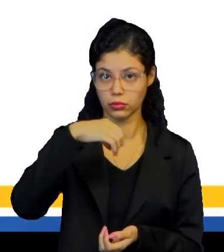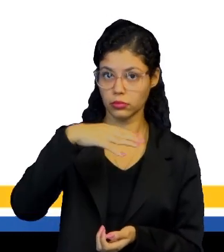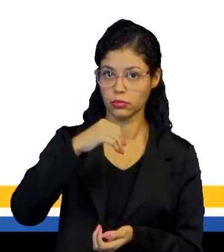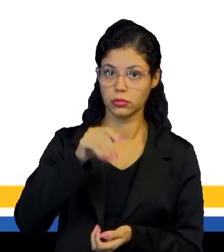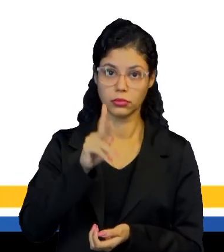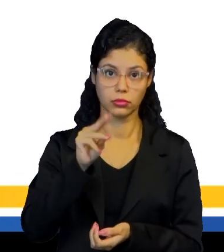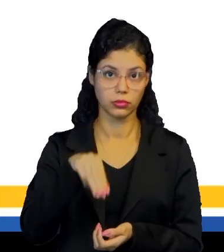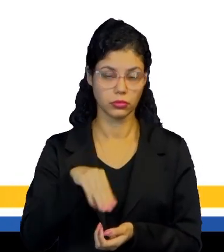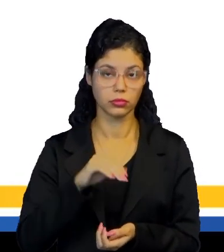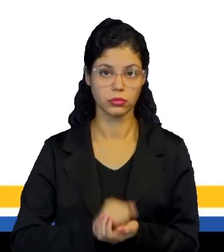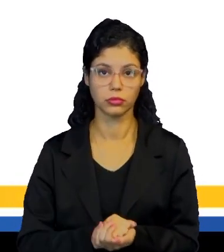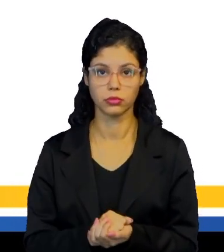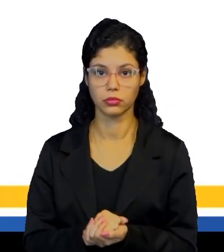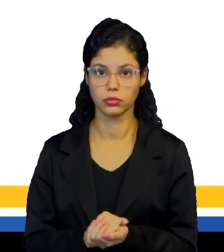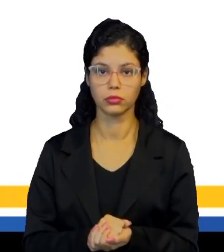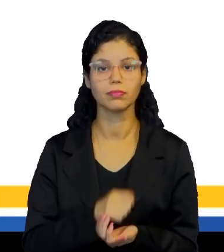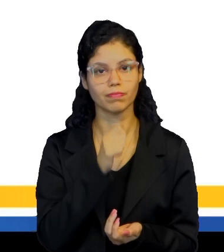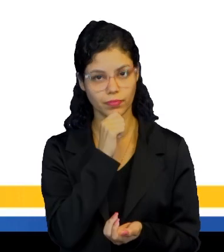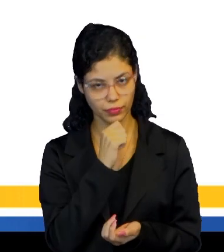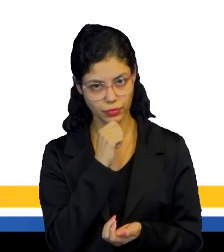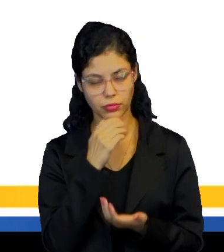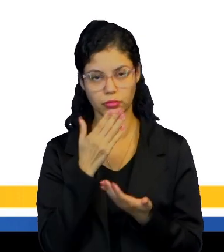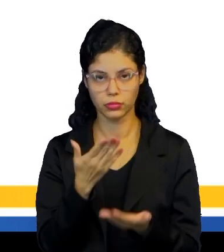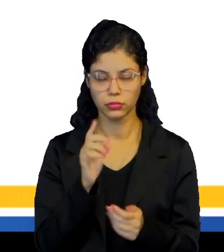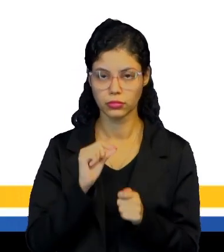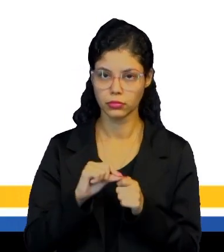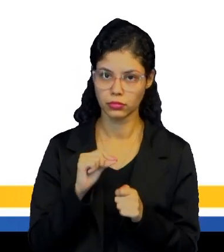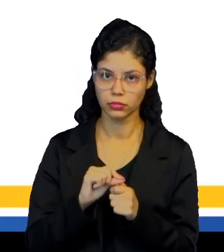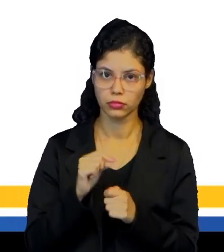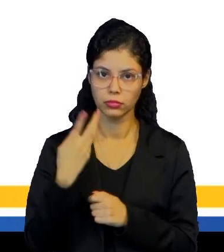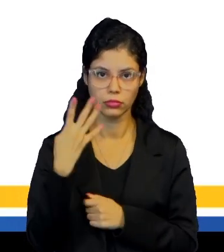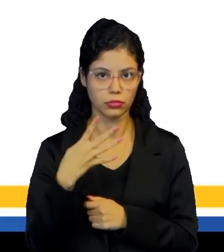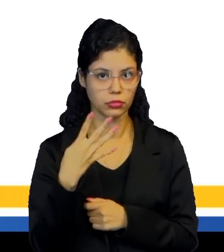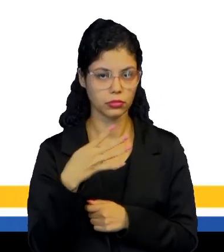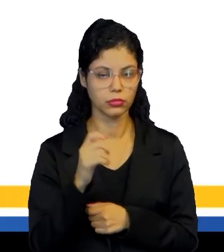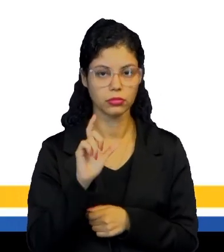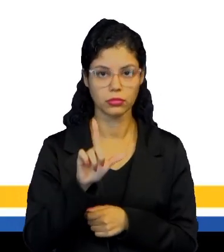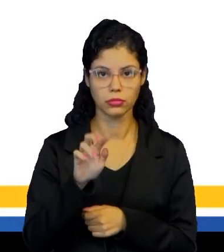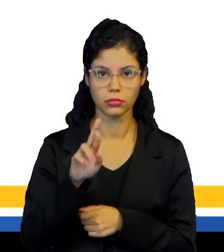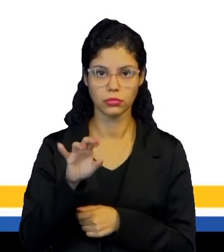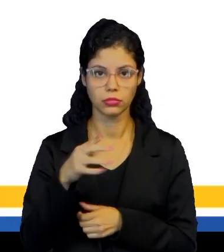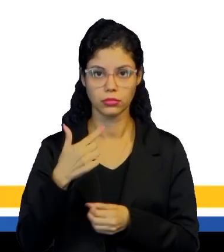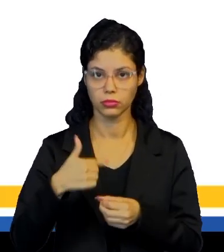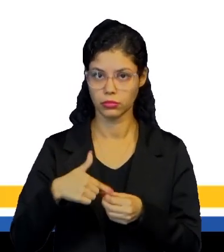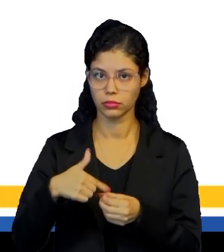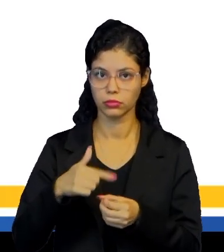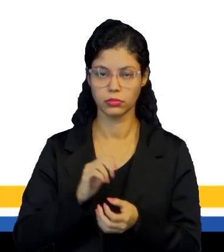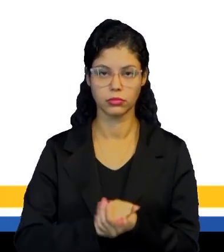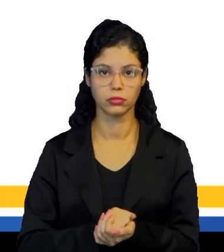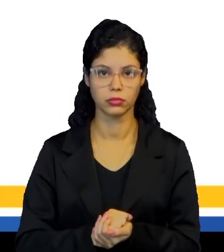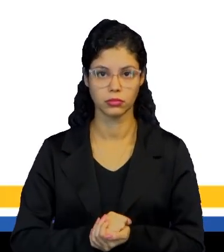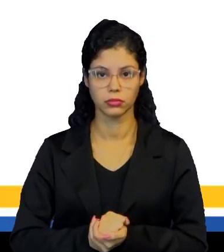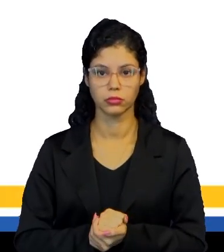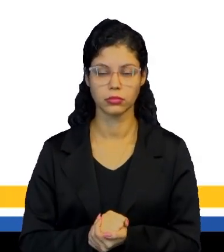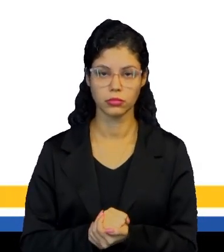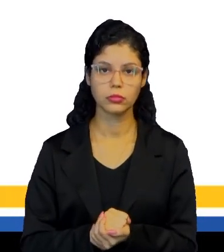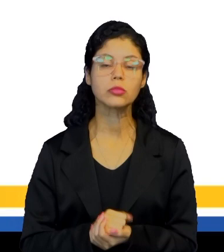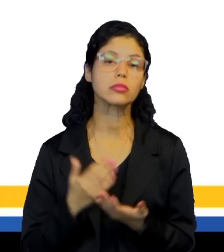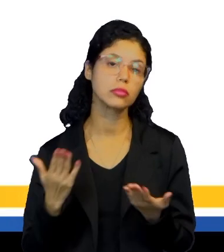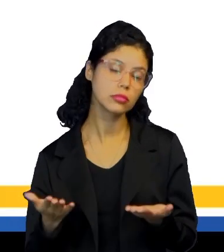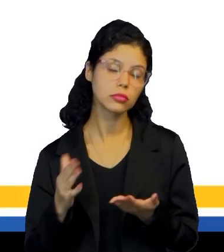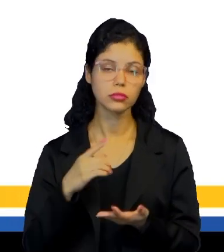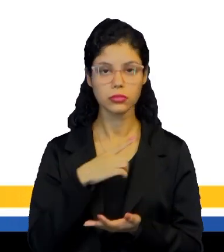90km aí ele vai fazer e com quatro litros de gasolina E